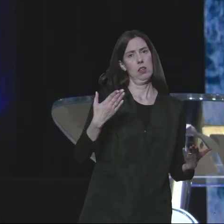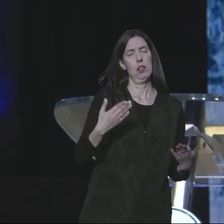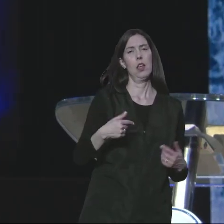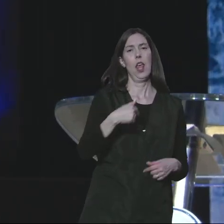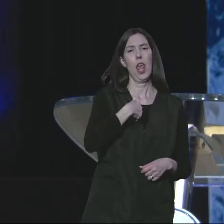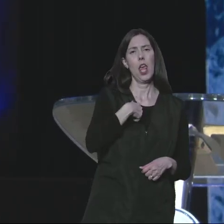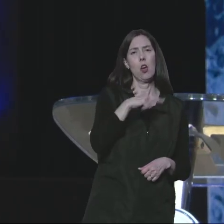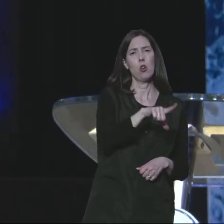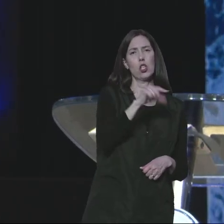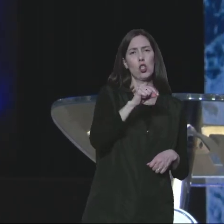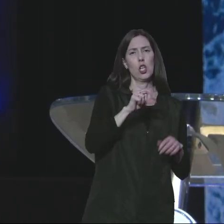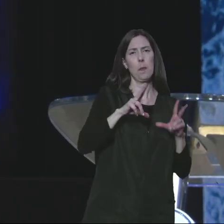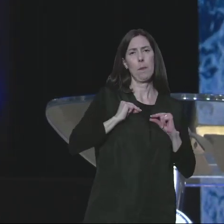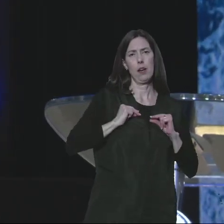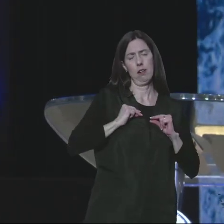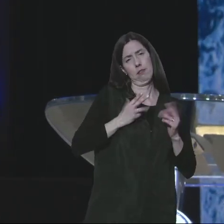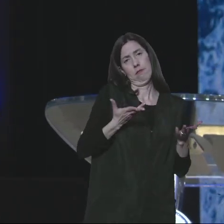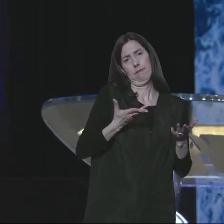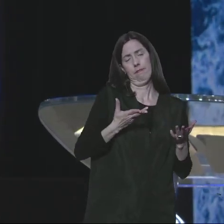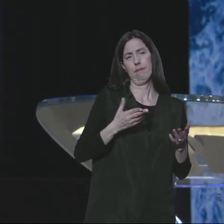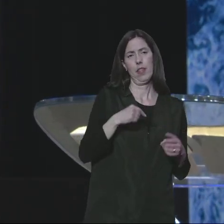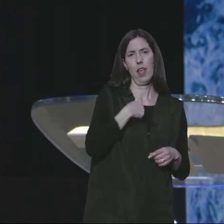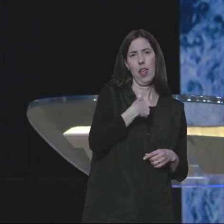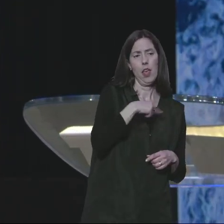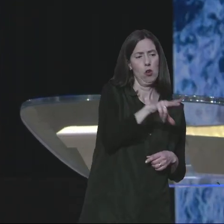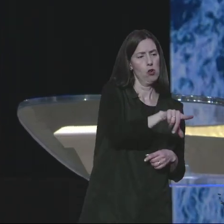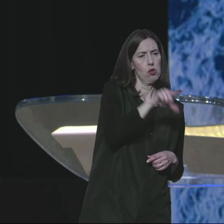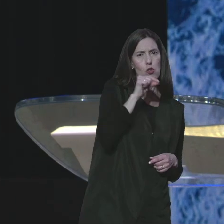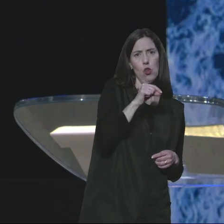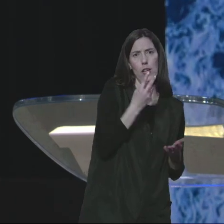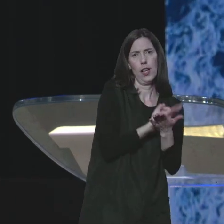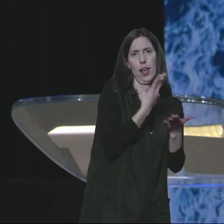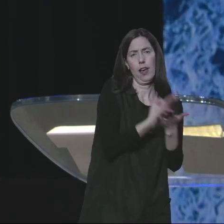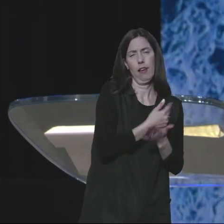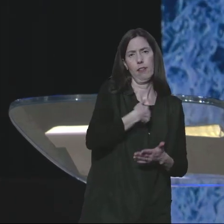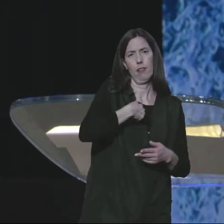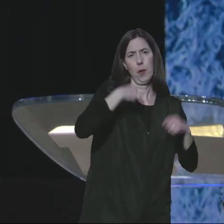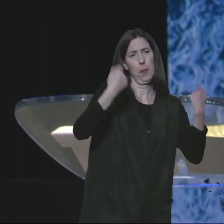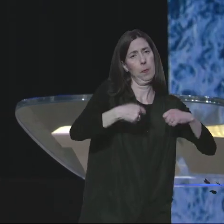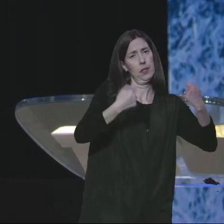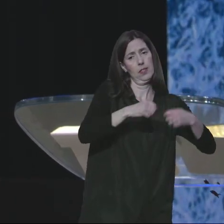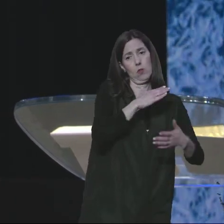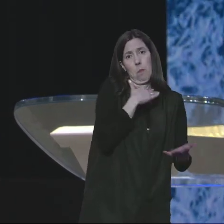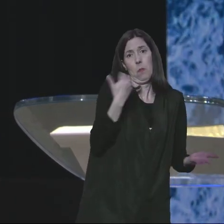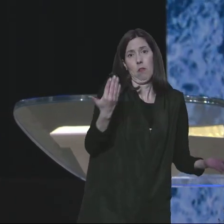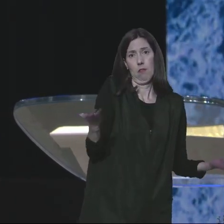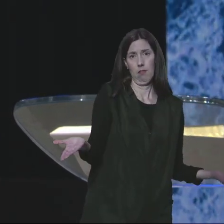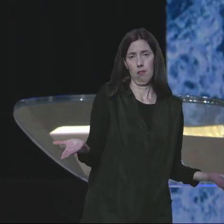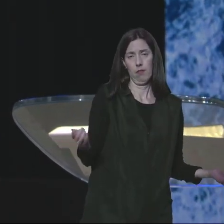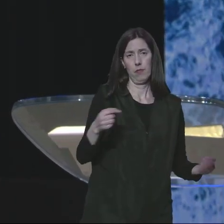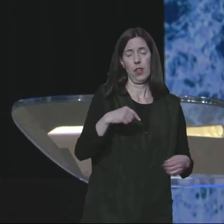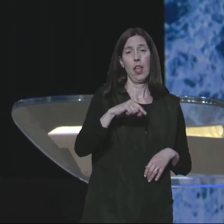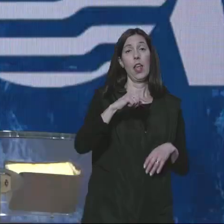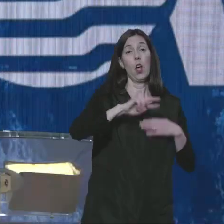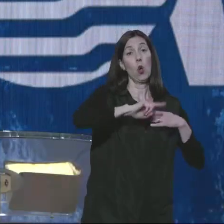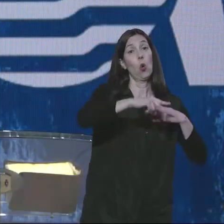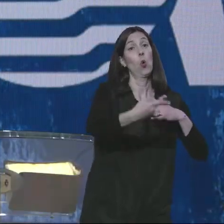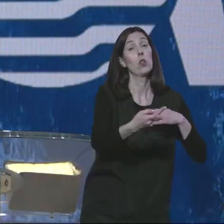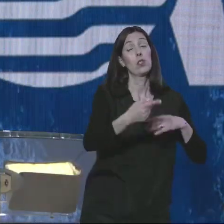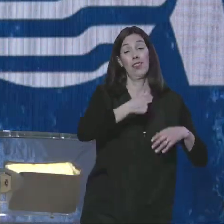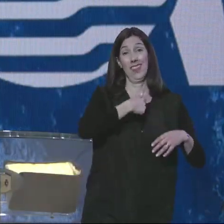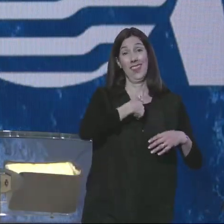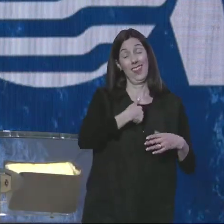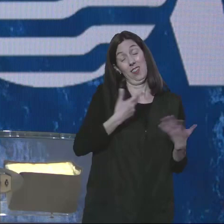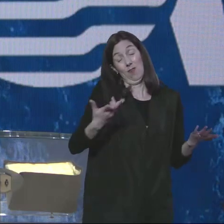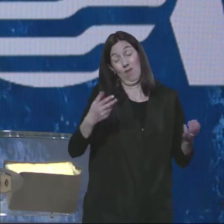Não, eu sou mau, eu fiz escolhas ruins. E isso faz com que eu receba a consequência, a punição do que eu